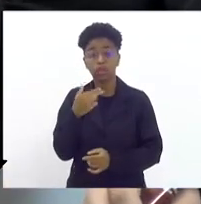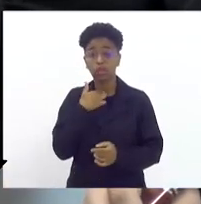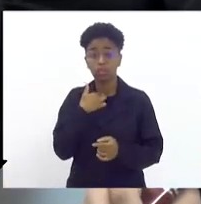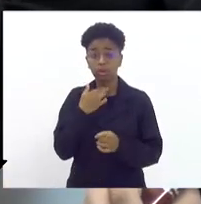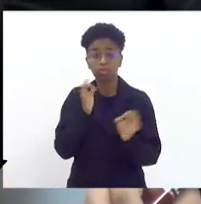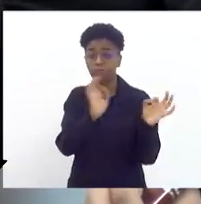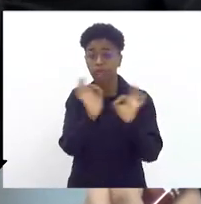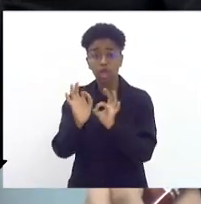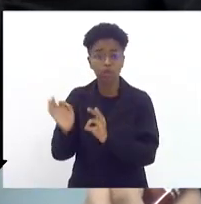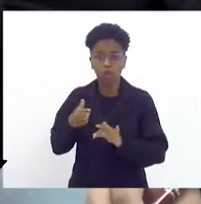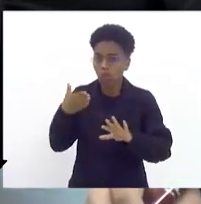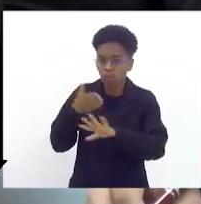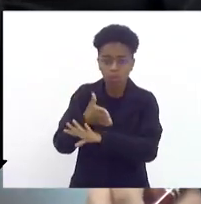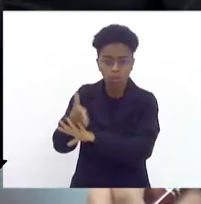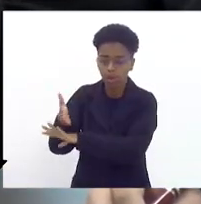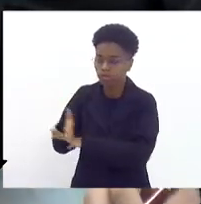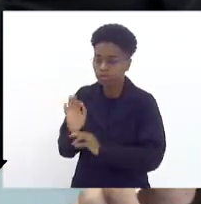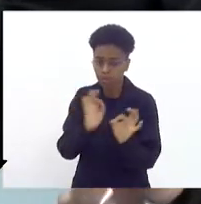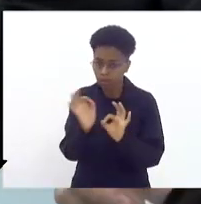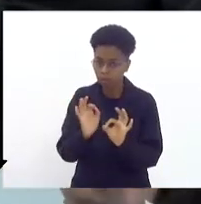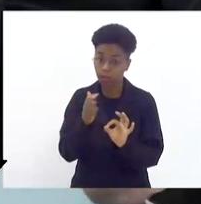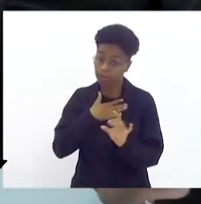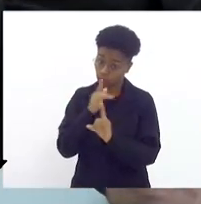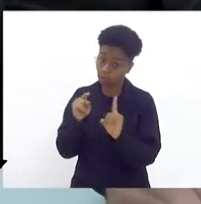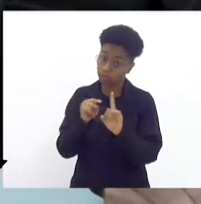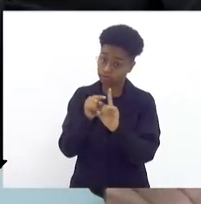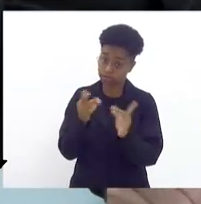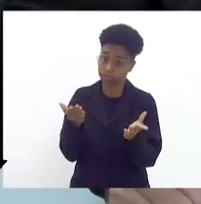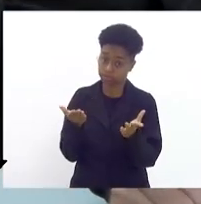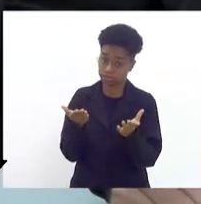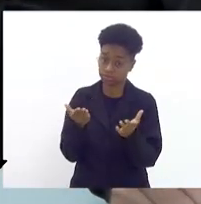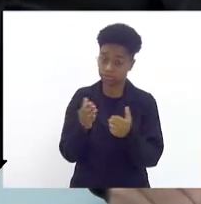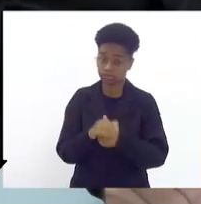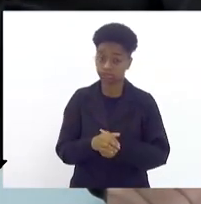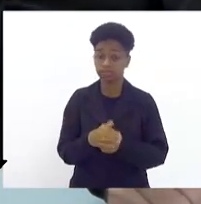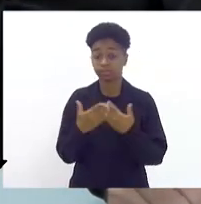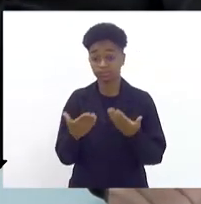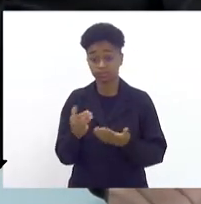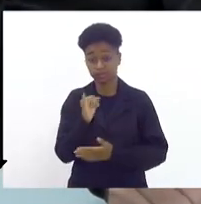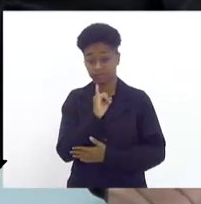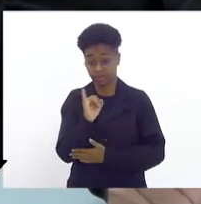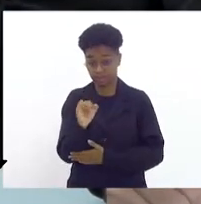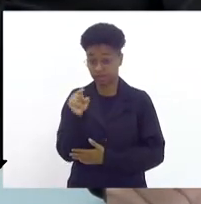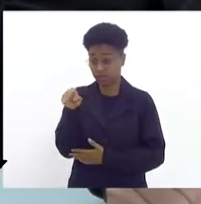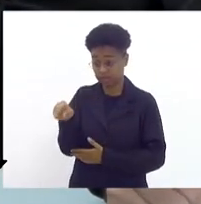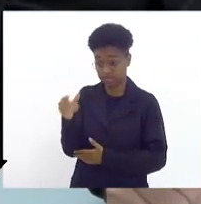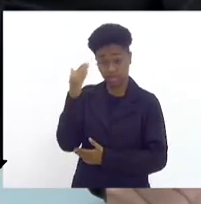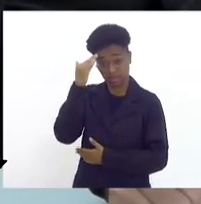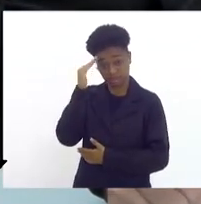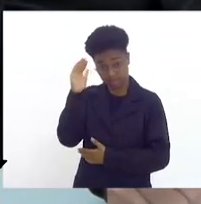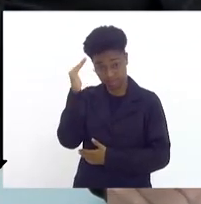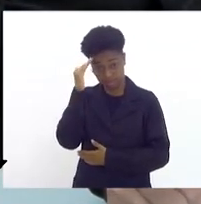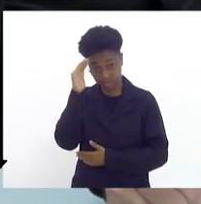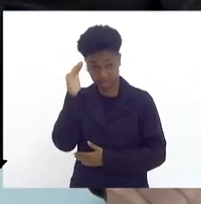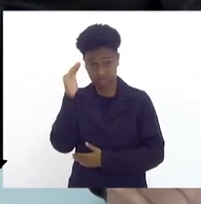nenhum. Era essa a minha intenção. Ou seja, se Vossa Excelência entende que